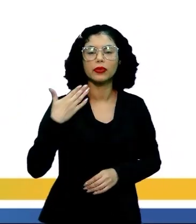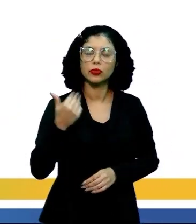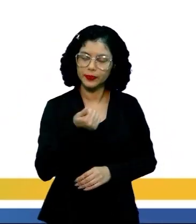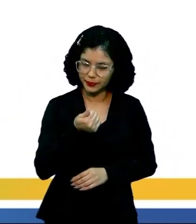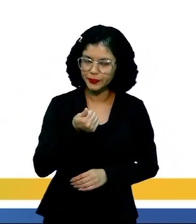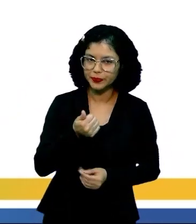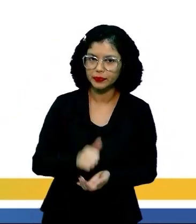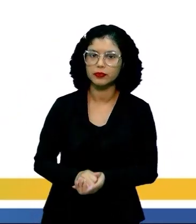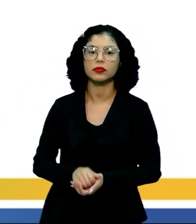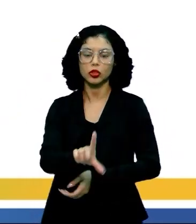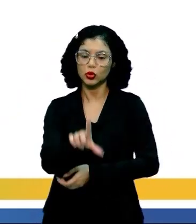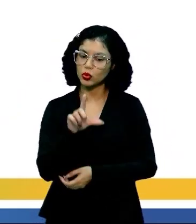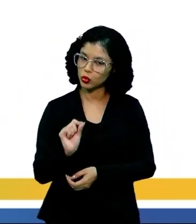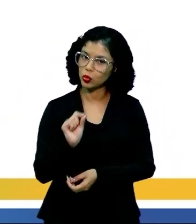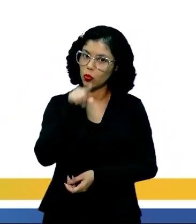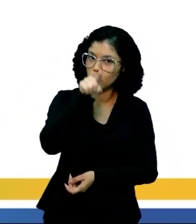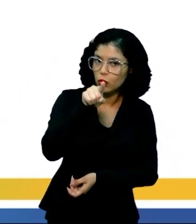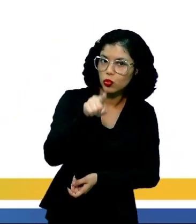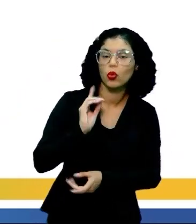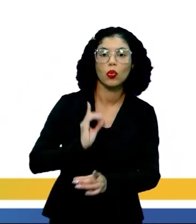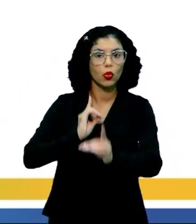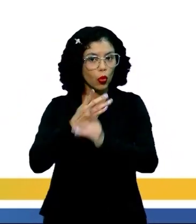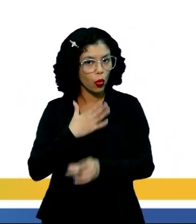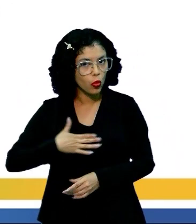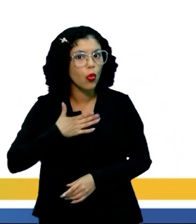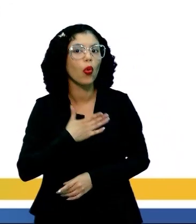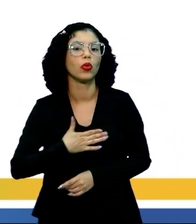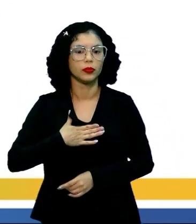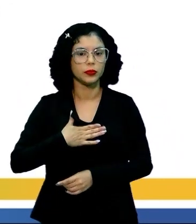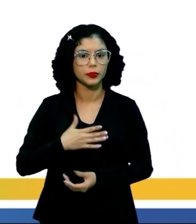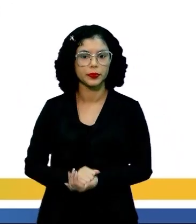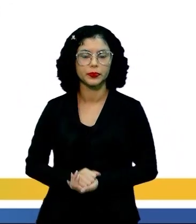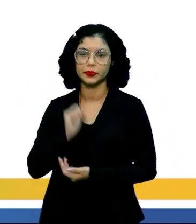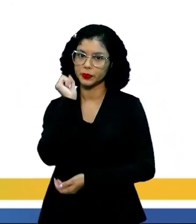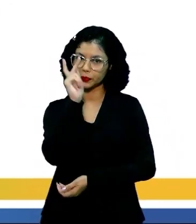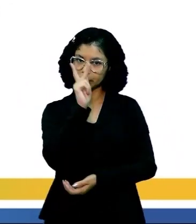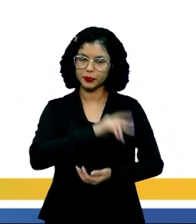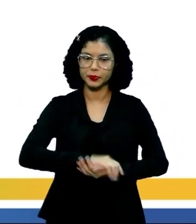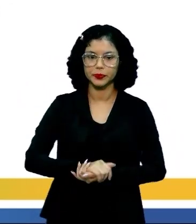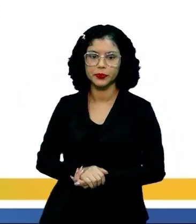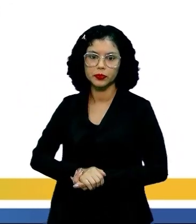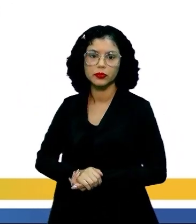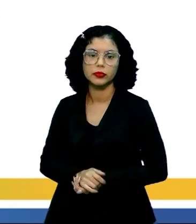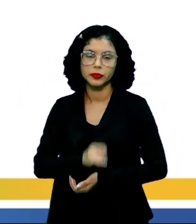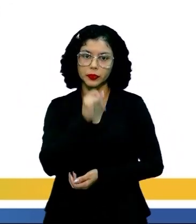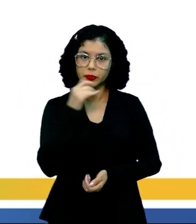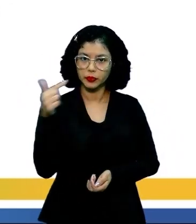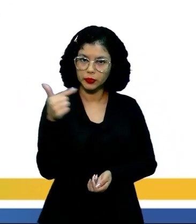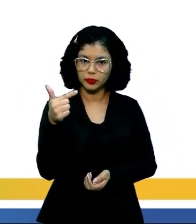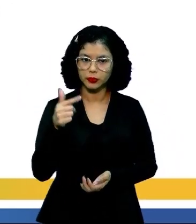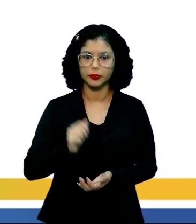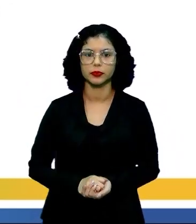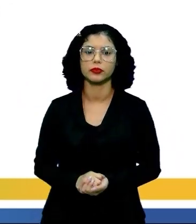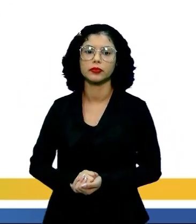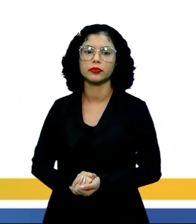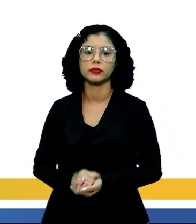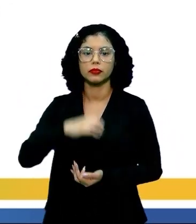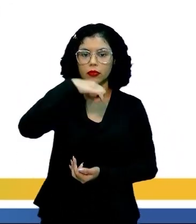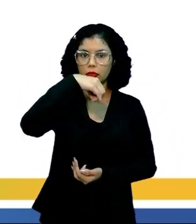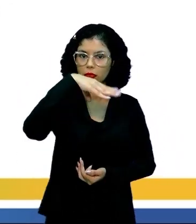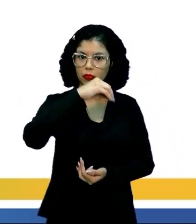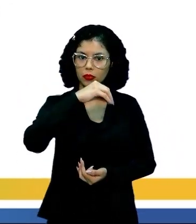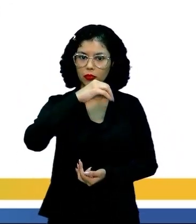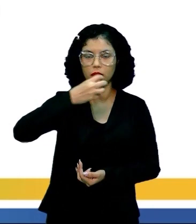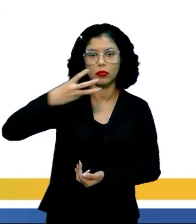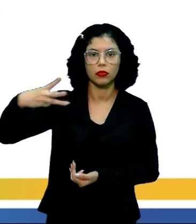ainda, escolha uma maneira que se identifique mais com você, beleza? Vamos trabalhar o exemplo 2.